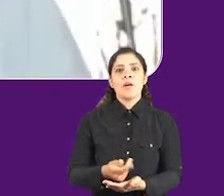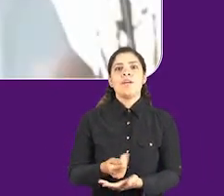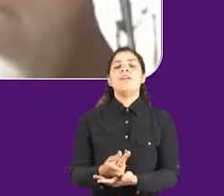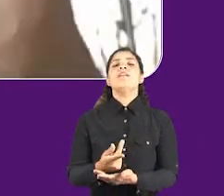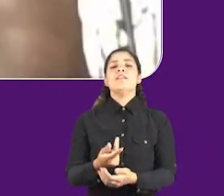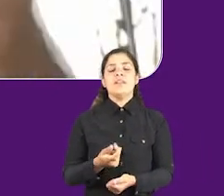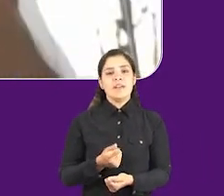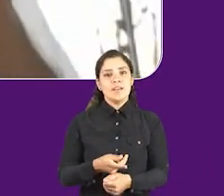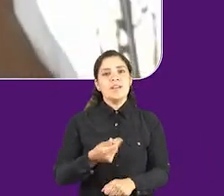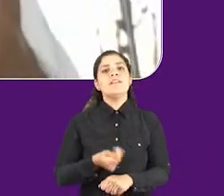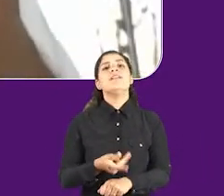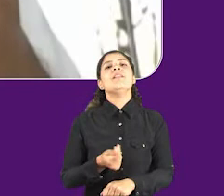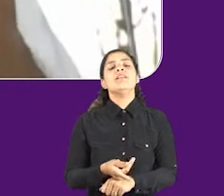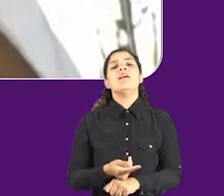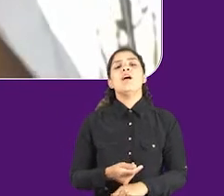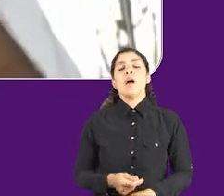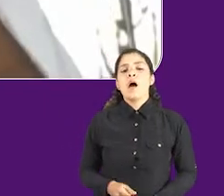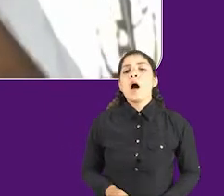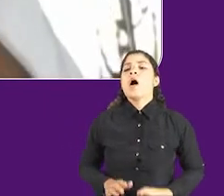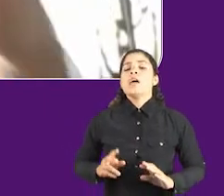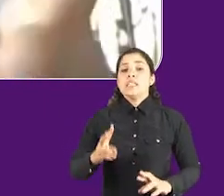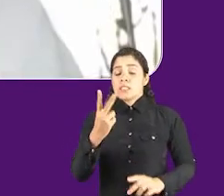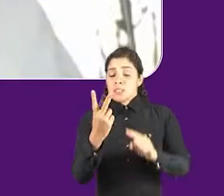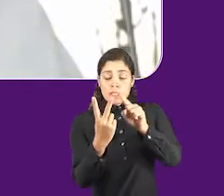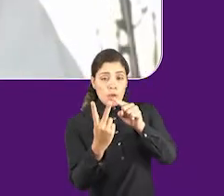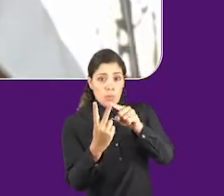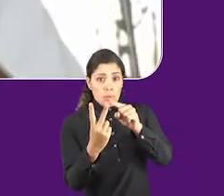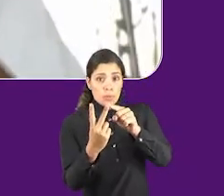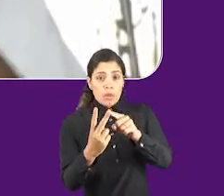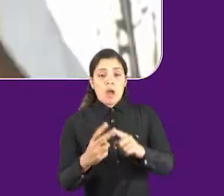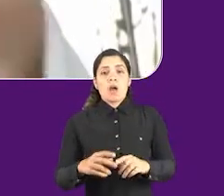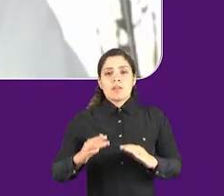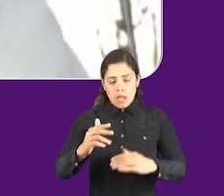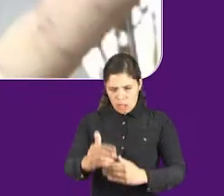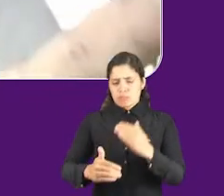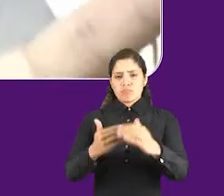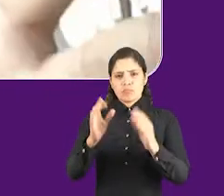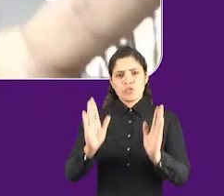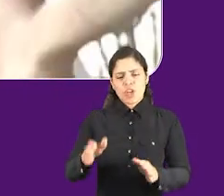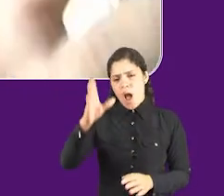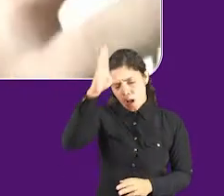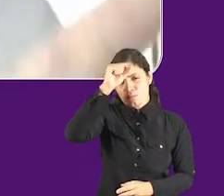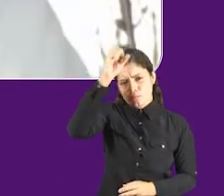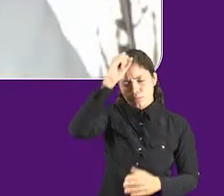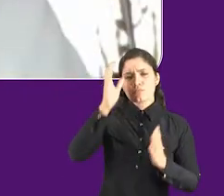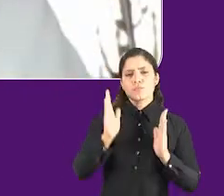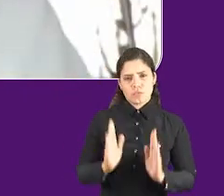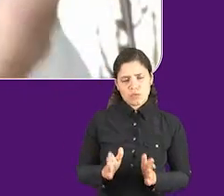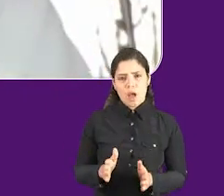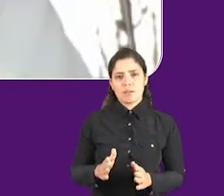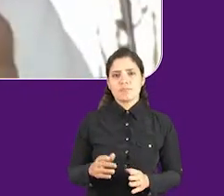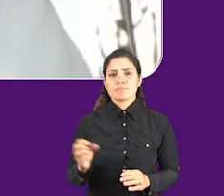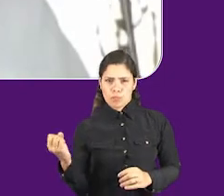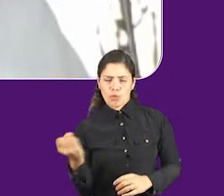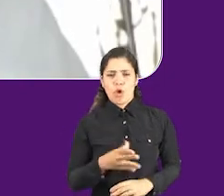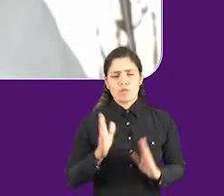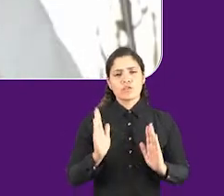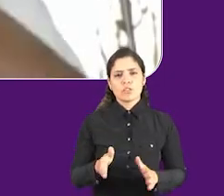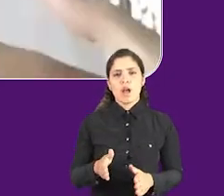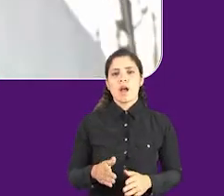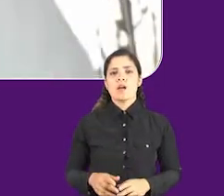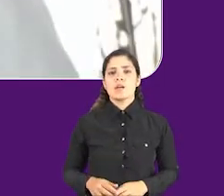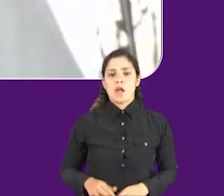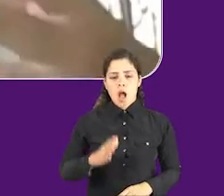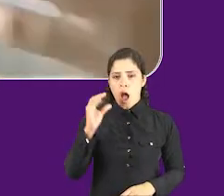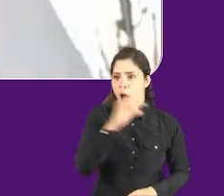na Cova de valor foi a pior coisa que a gente fez na vida e segunda coisa após de ter aprendido o almoço tipo usar o